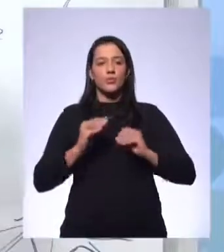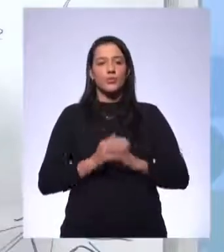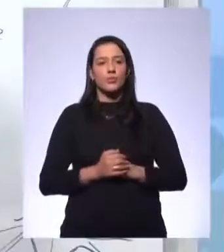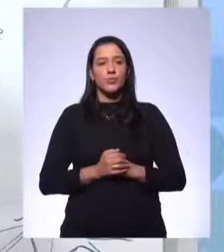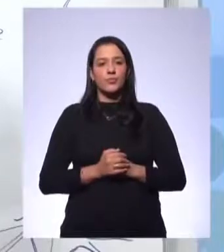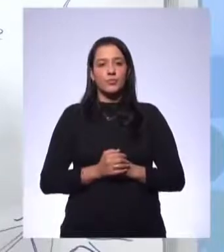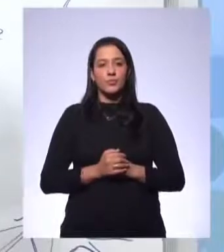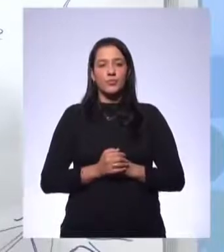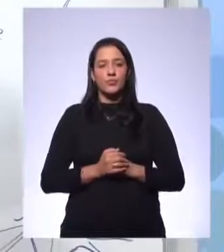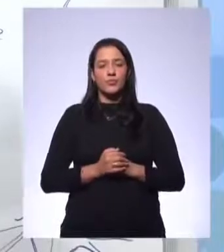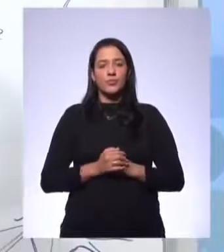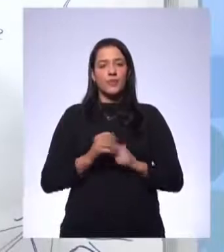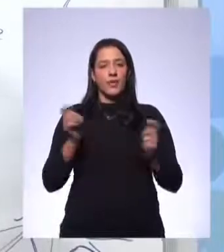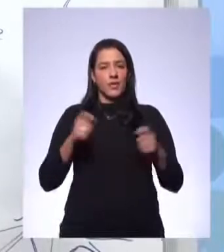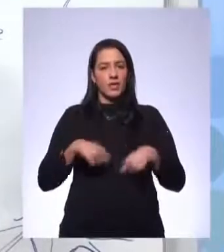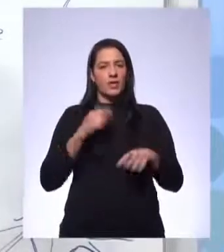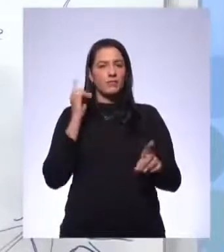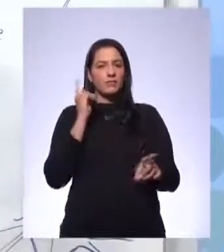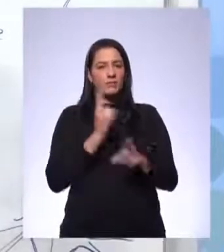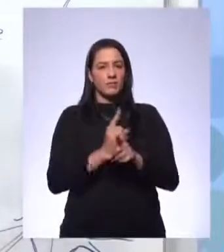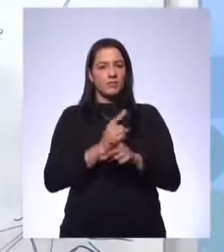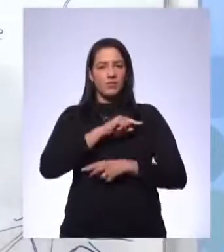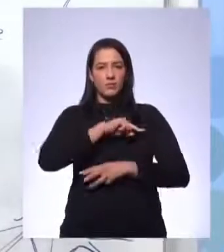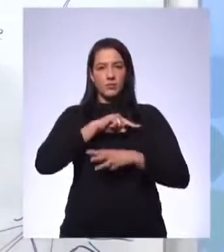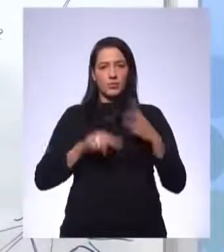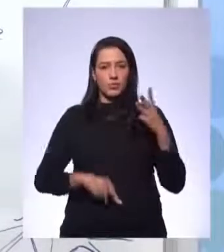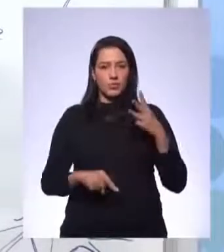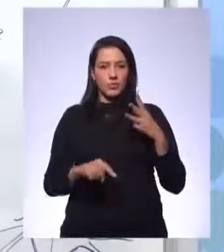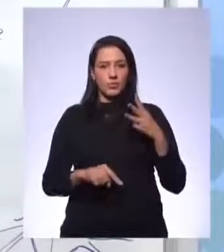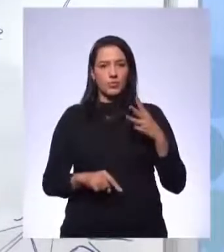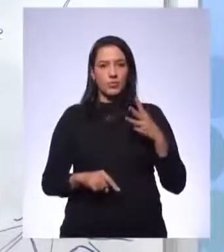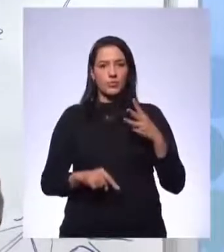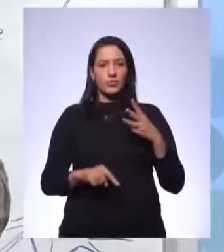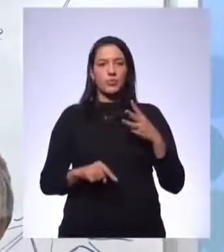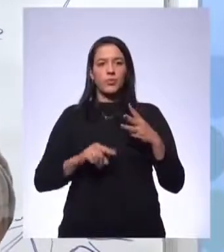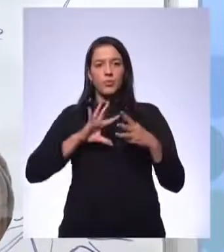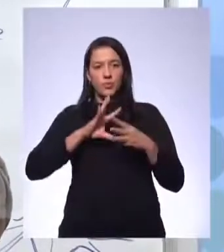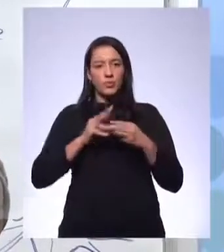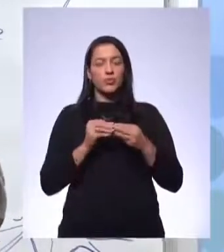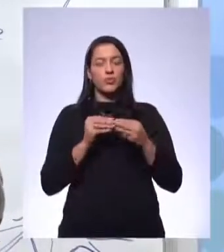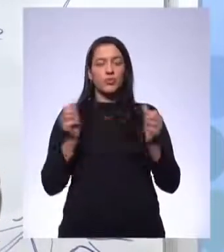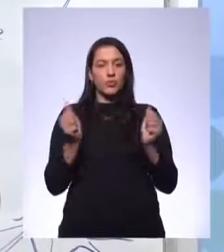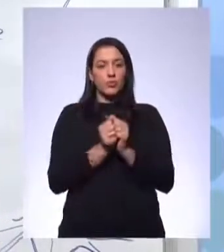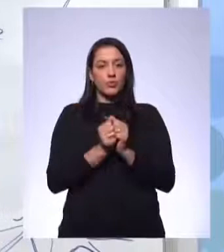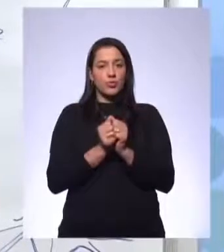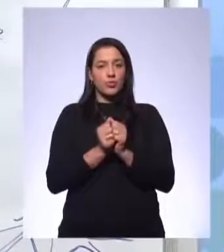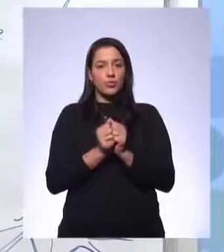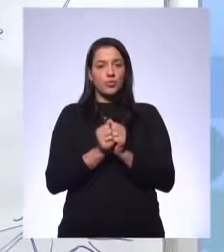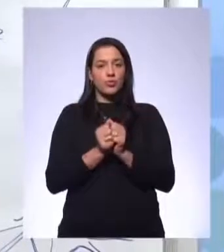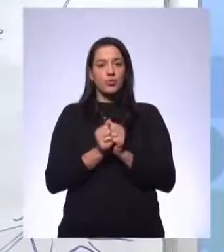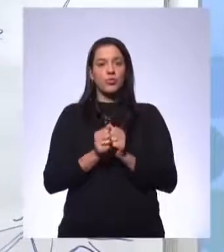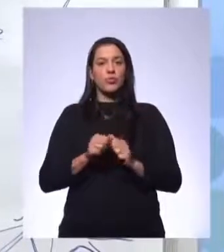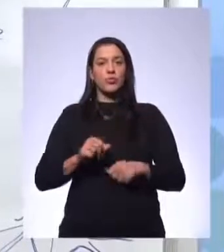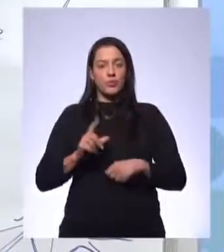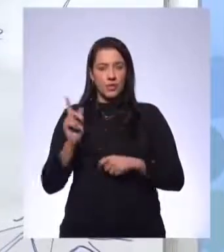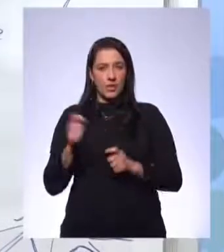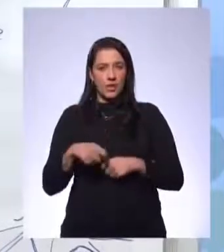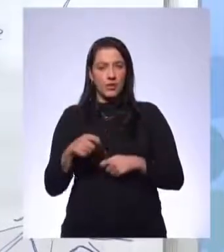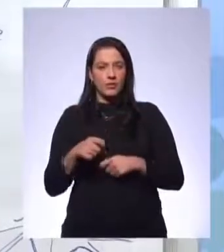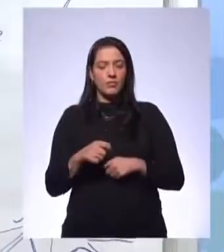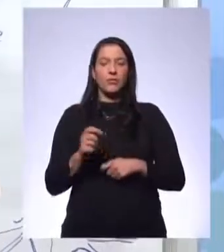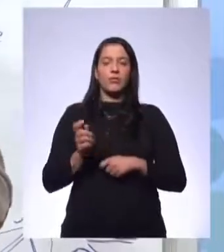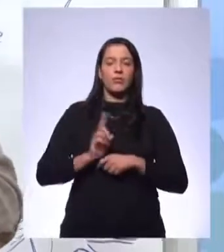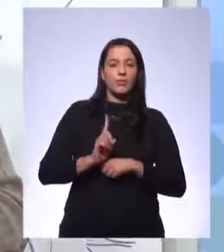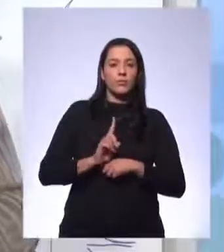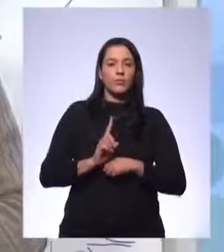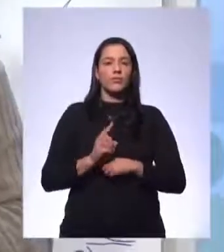Mas é possível encontrar água nos 3 estados ao mesmo tempo, simultaneamente, sólido, líquido e gasoso? Responde aí no